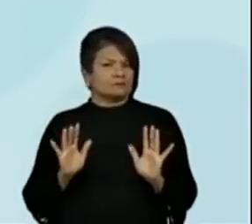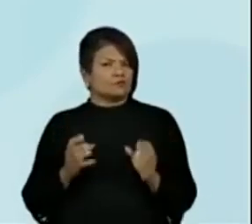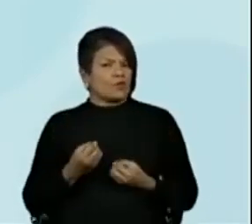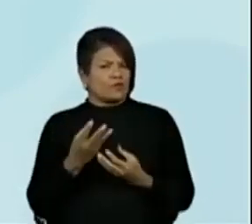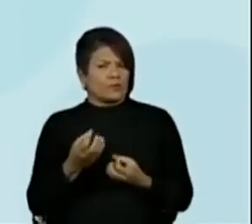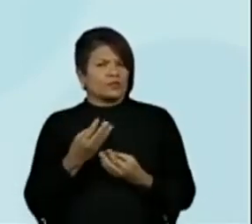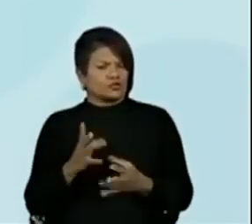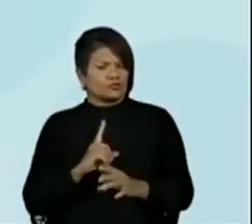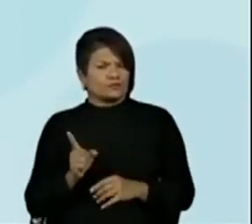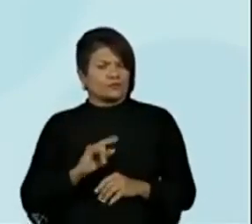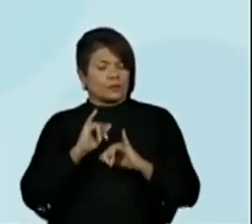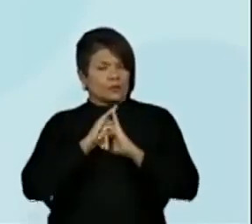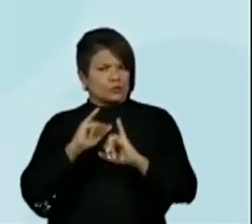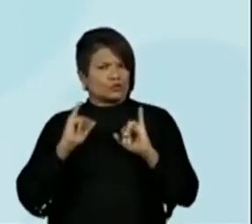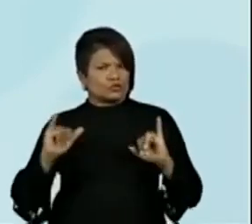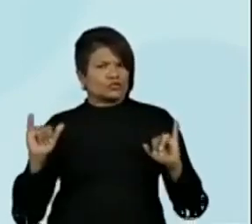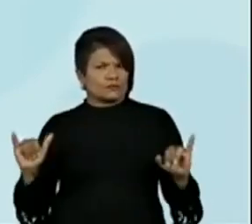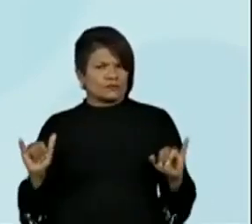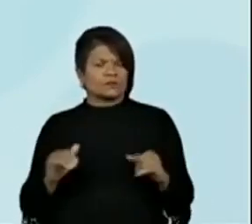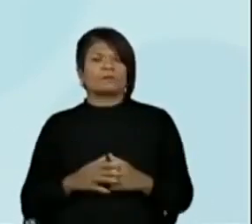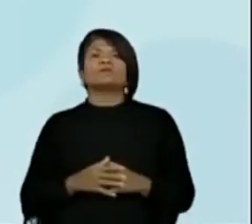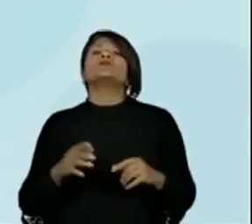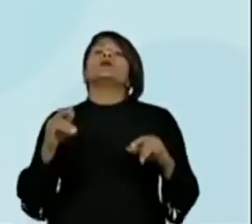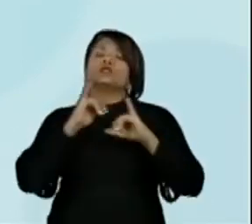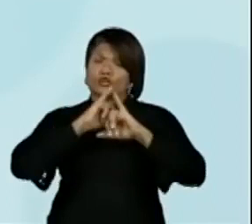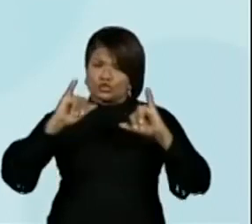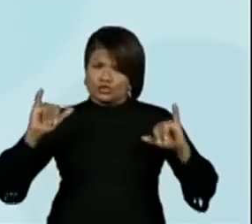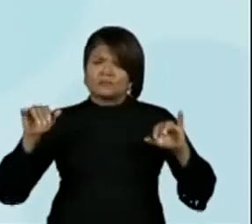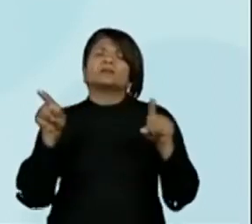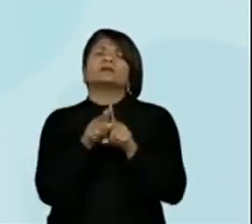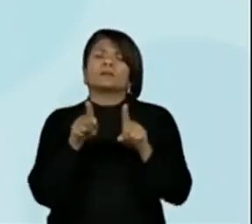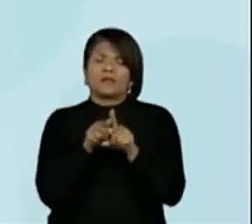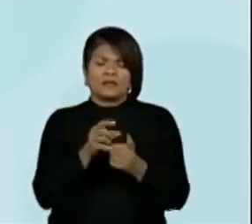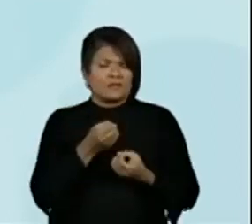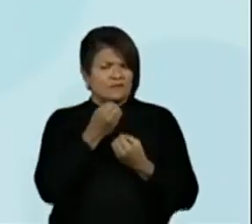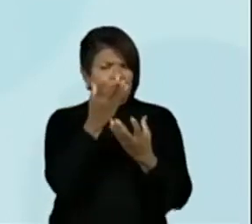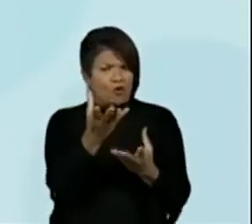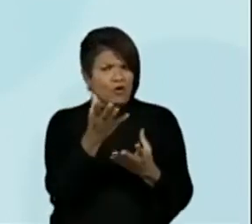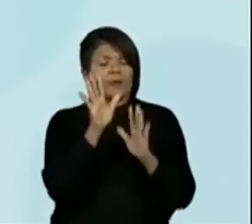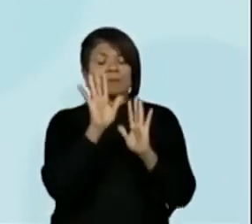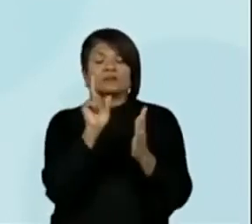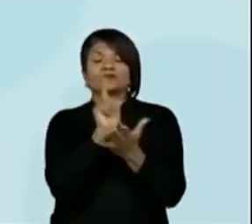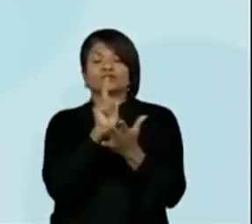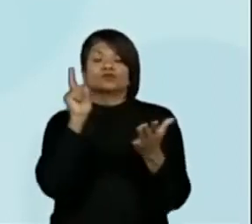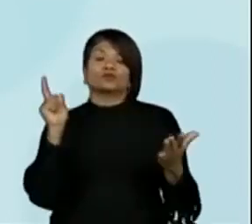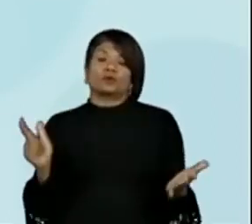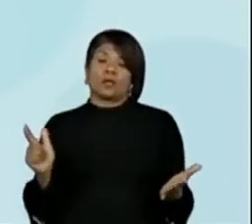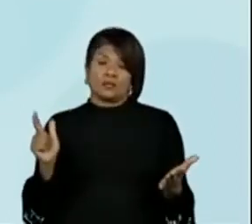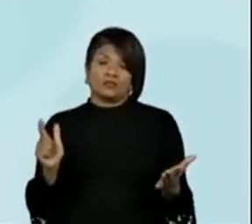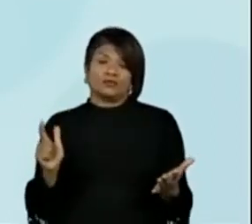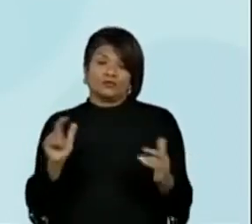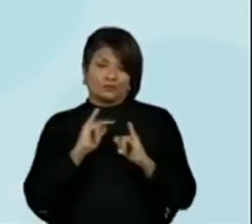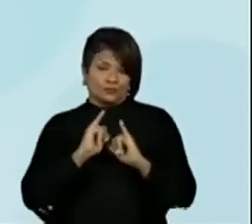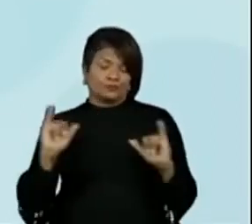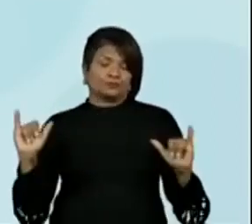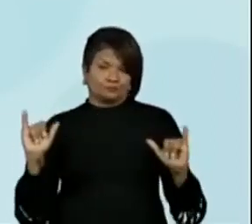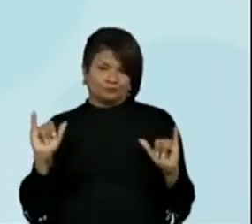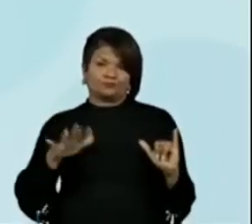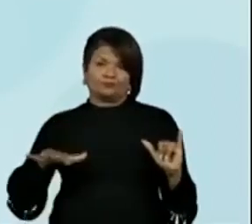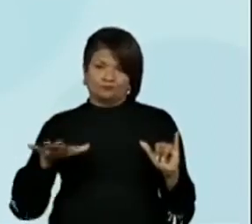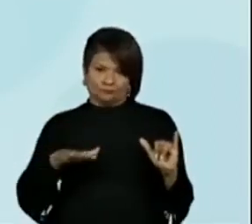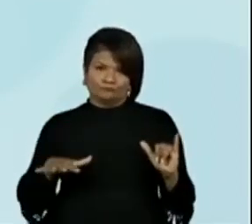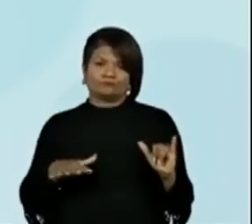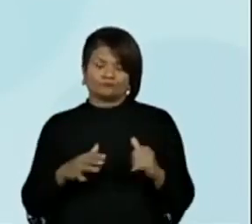tá? A notícia também informa, mas ela está num campo mais de um texto jornalístico, é uma notícia. Então, nós lemos